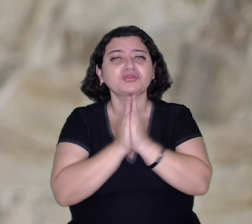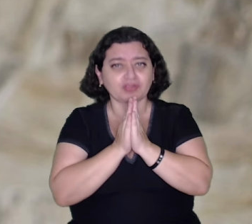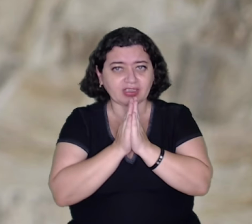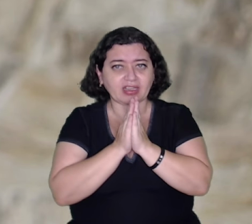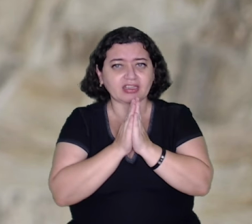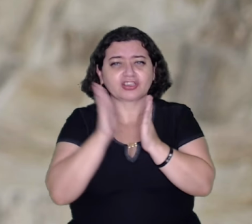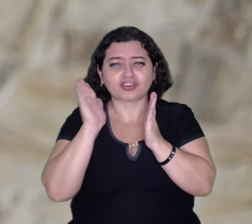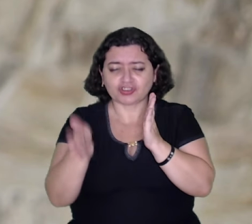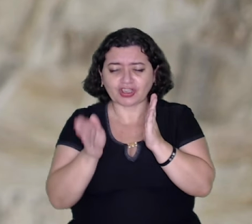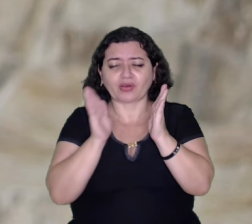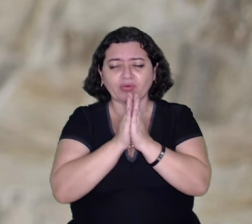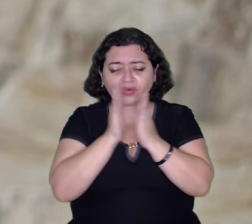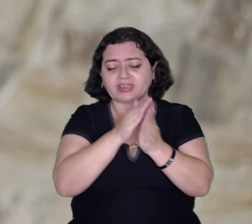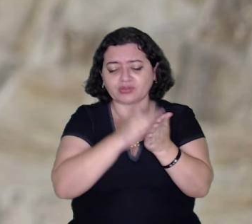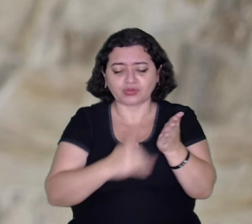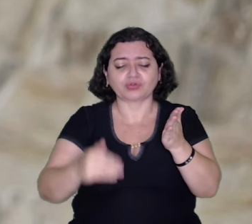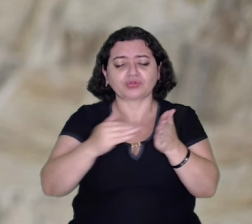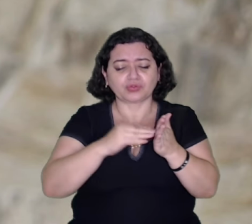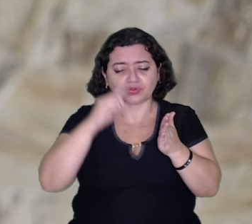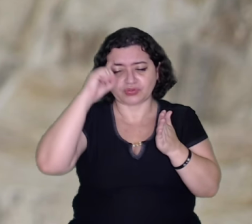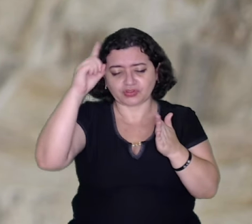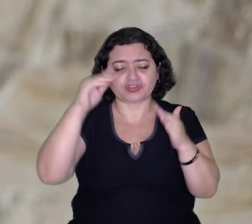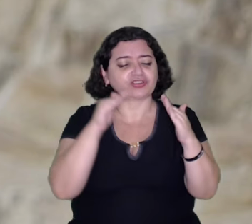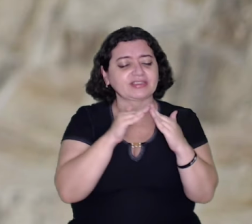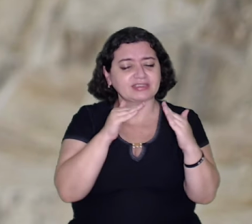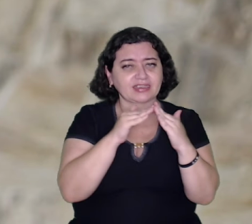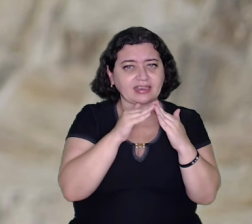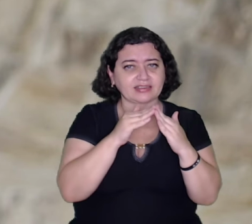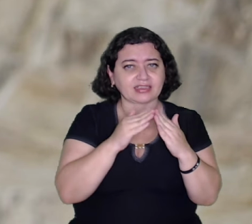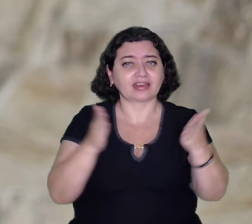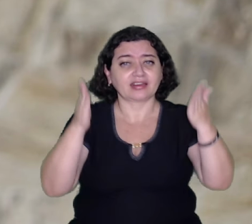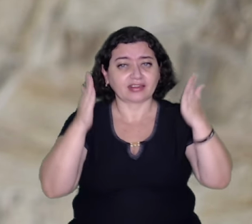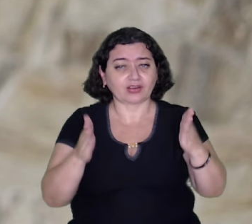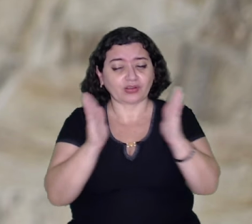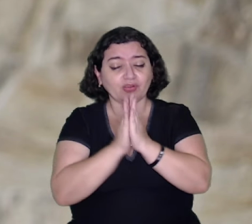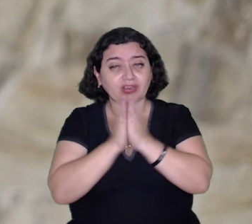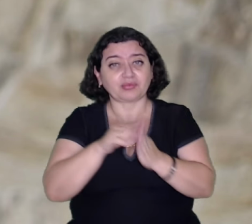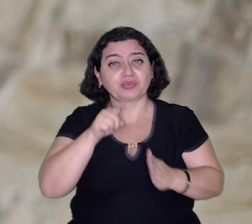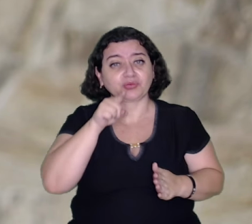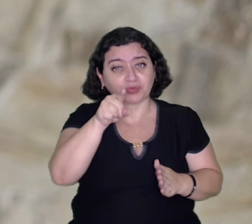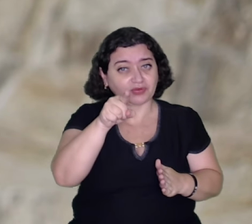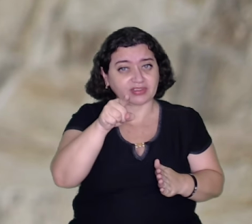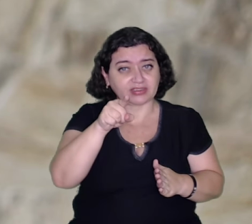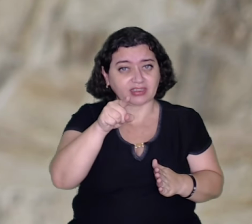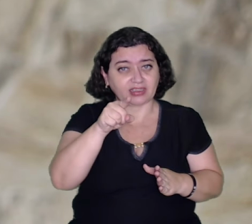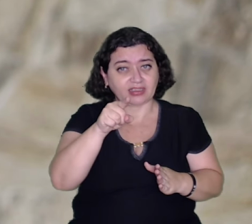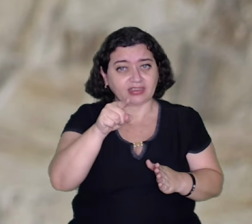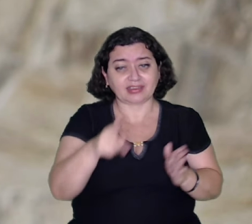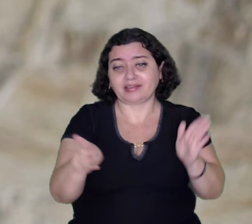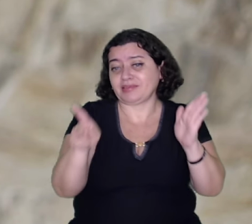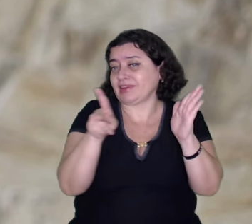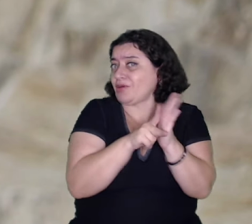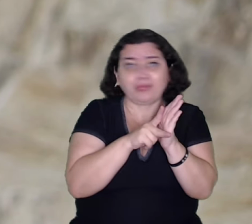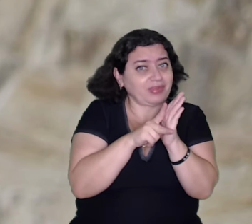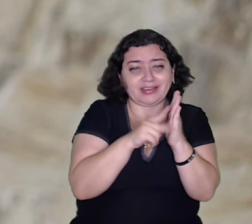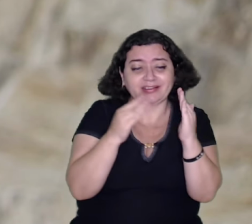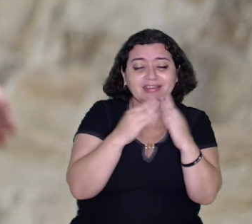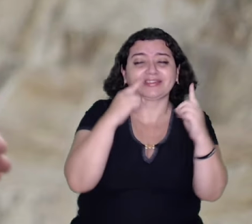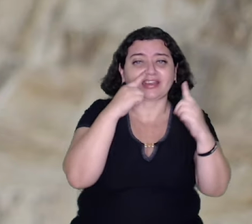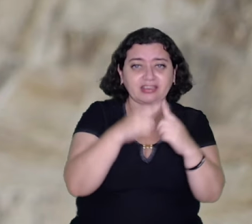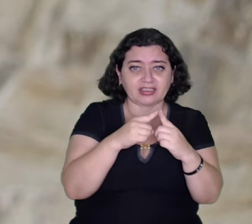Estamos orando todos os dias em nossas casas e orar por você, que às vezes não pertence aqui à nossa igreja, mas